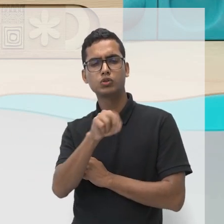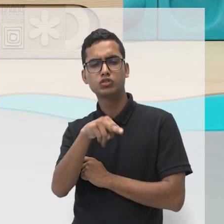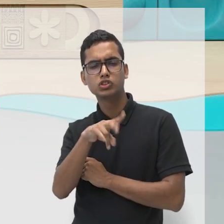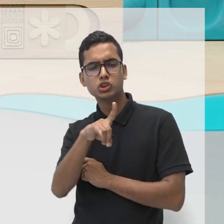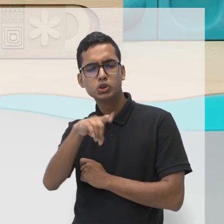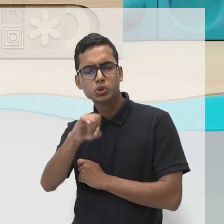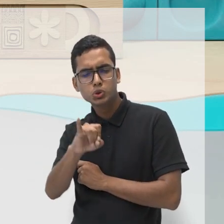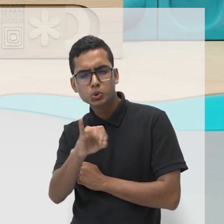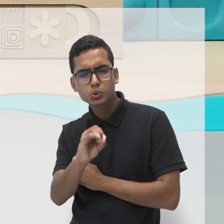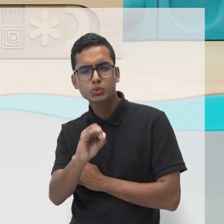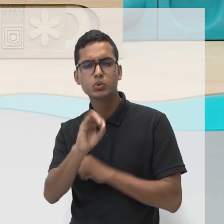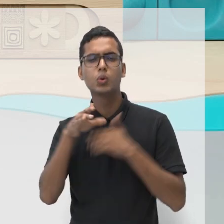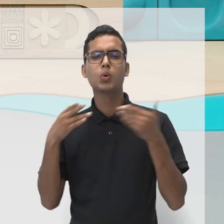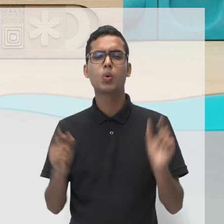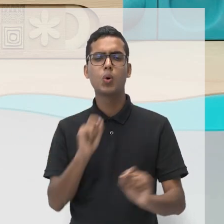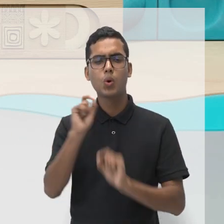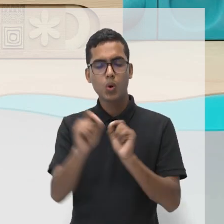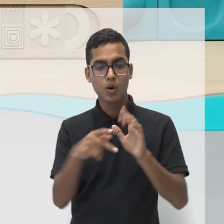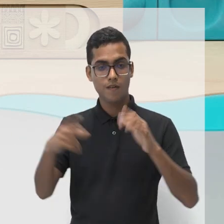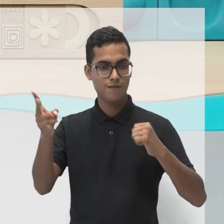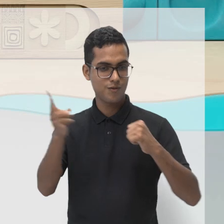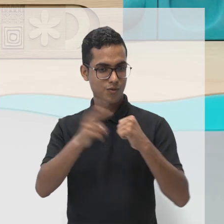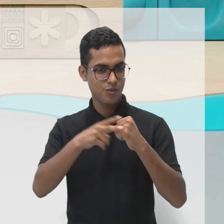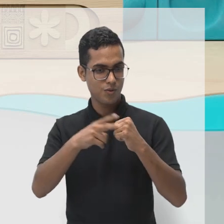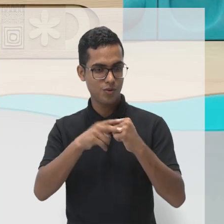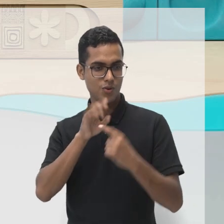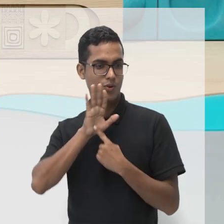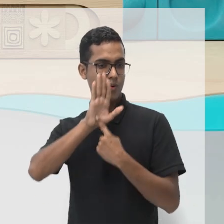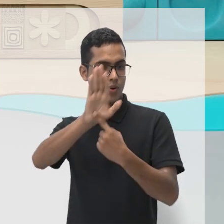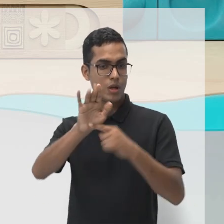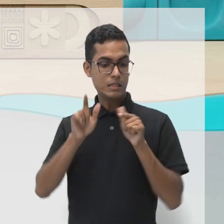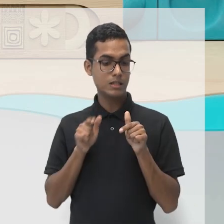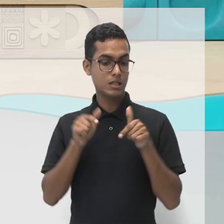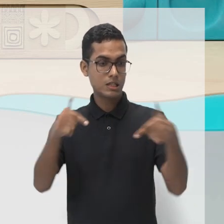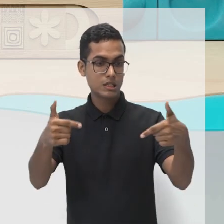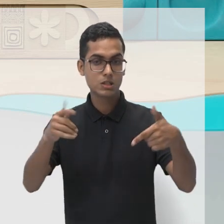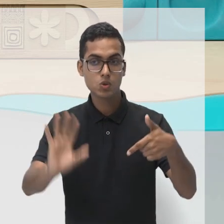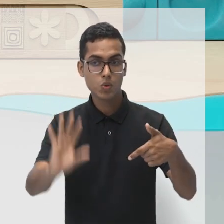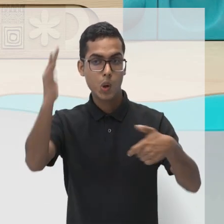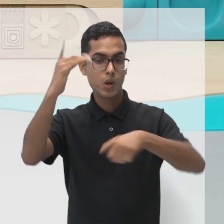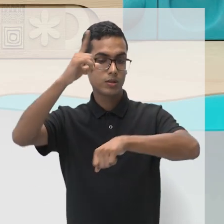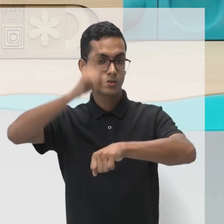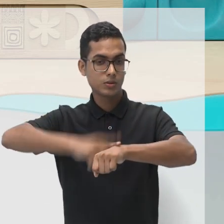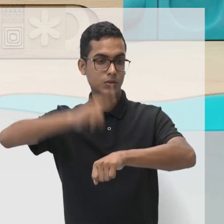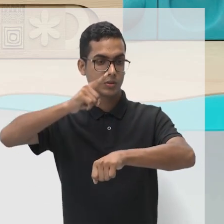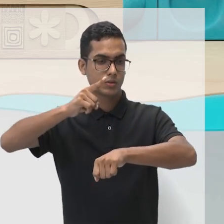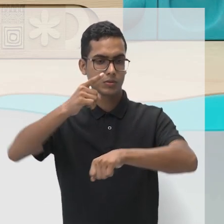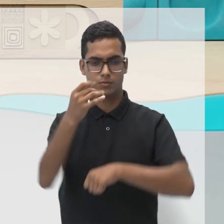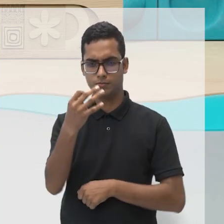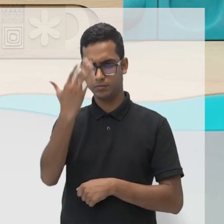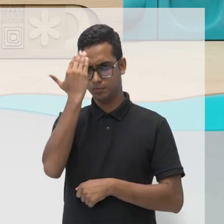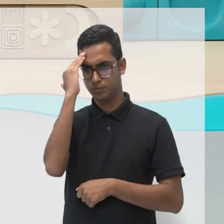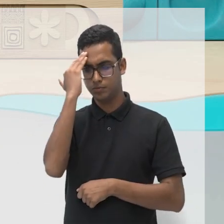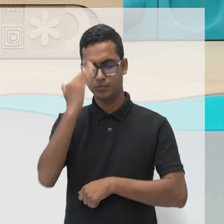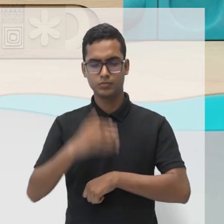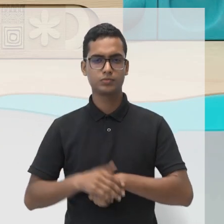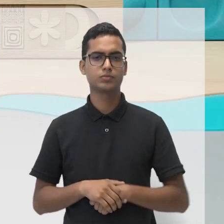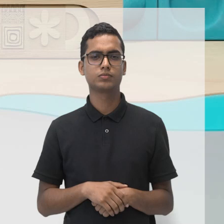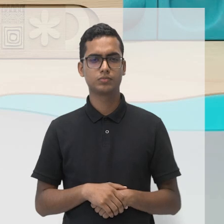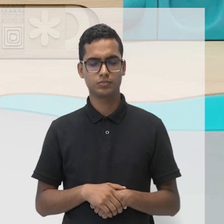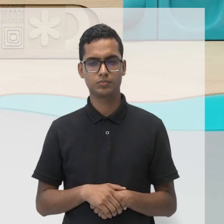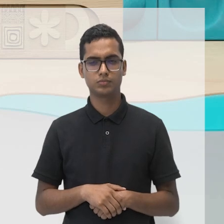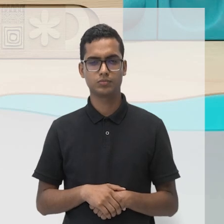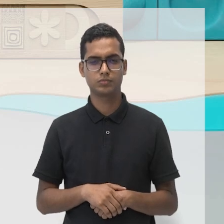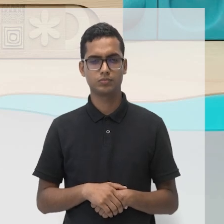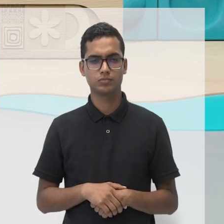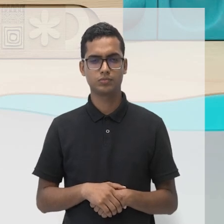O que é gerúndio? Gerúndio é quando esse verbo da ação está indicando que essa ação está acontecendo, está em movimento,